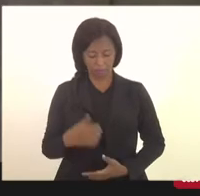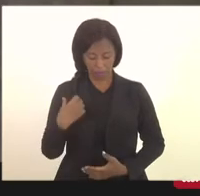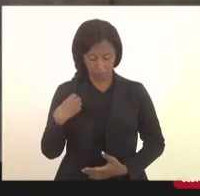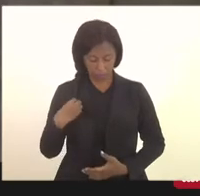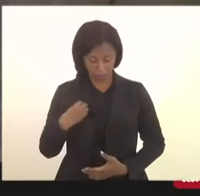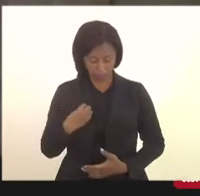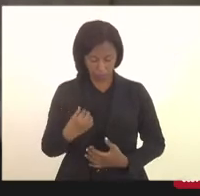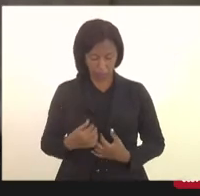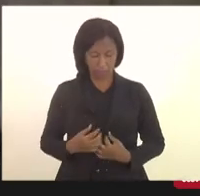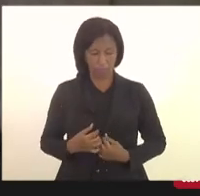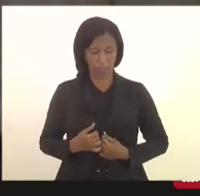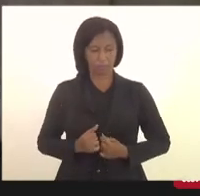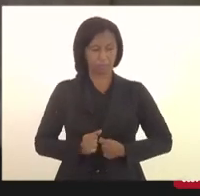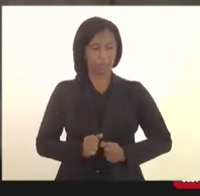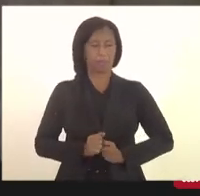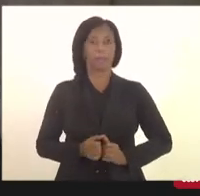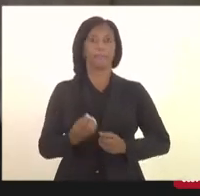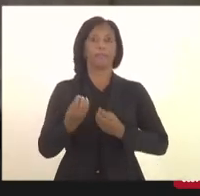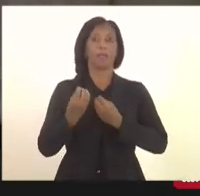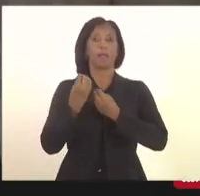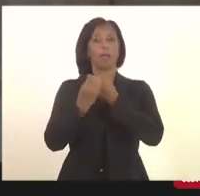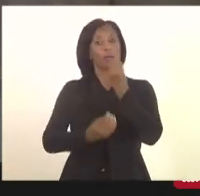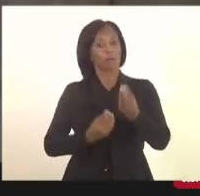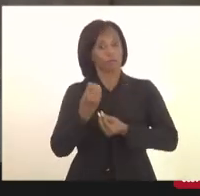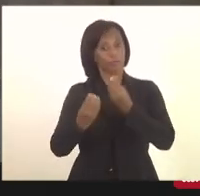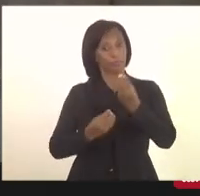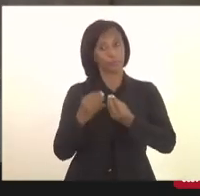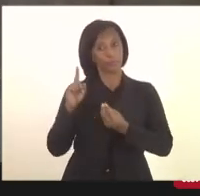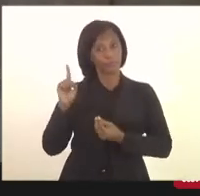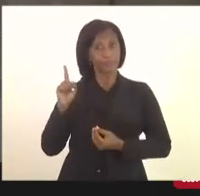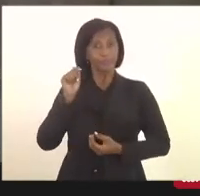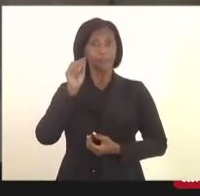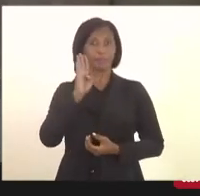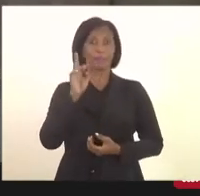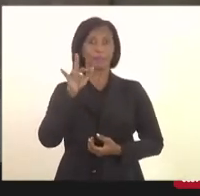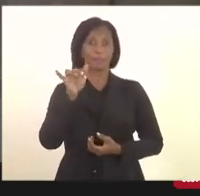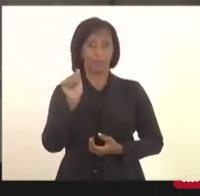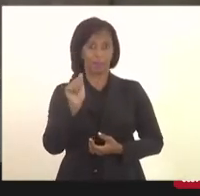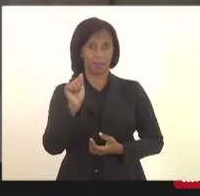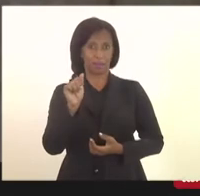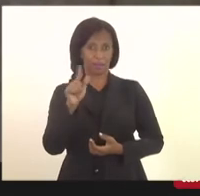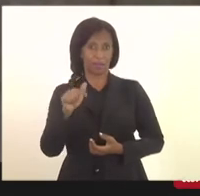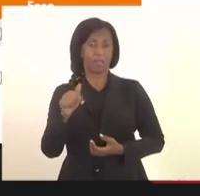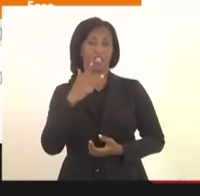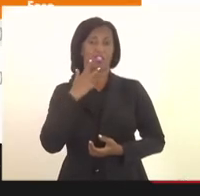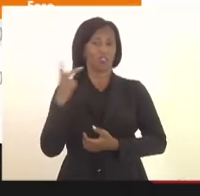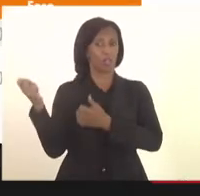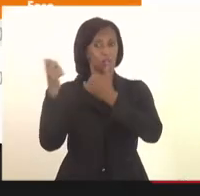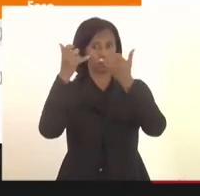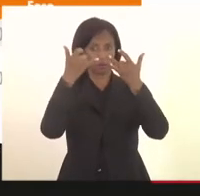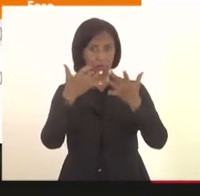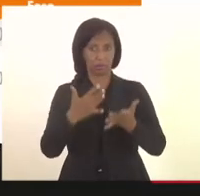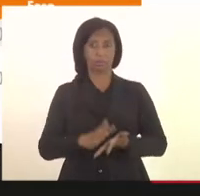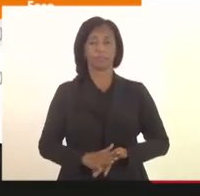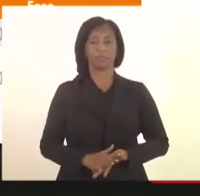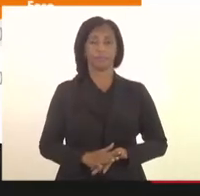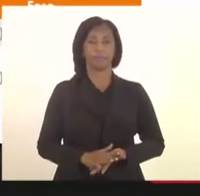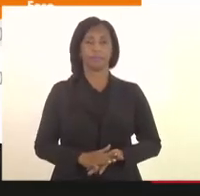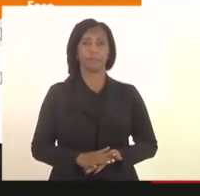Bom, como a Beatriz comentou, a Repsol Sinopec tem presença em mais de um estado aqui no